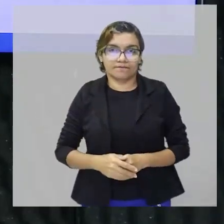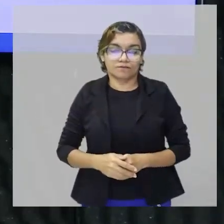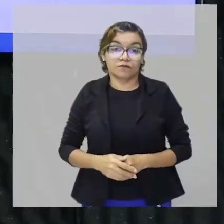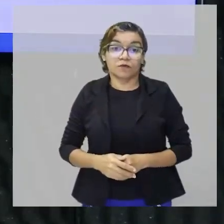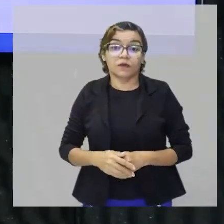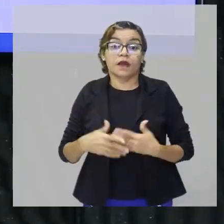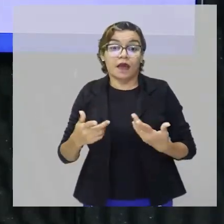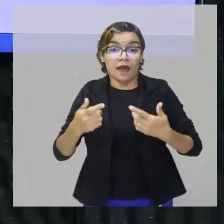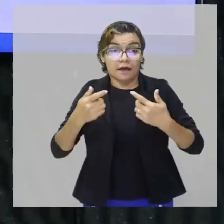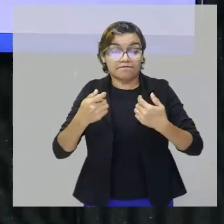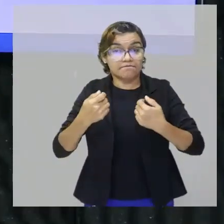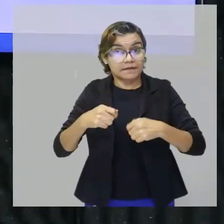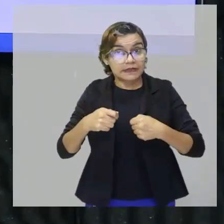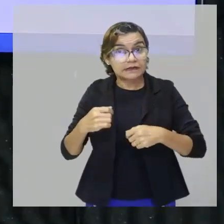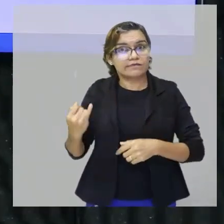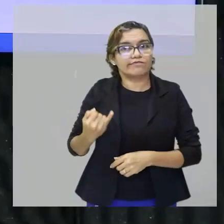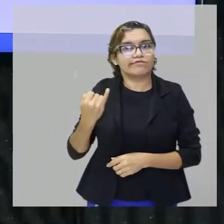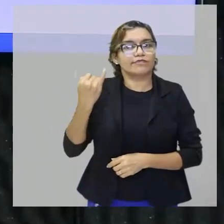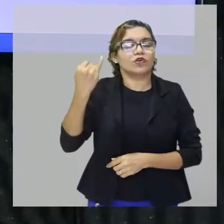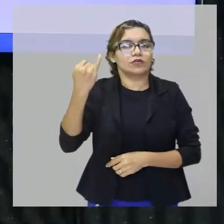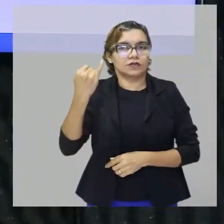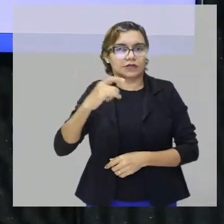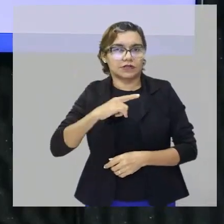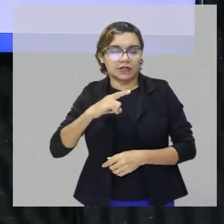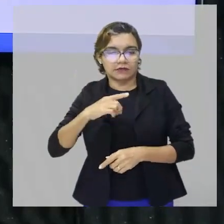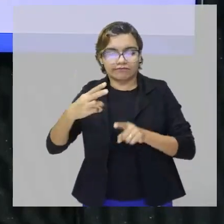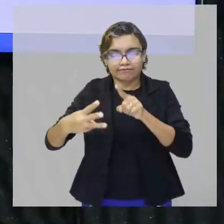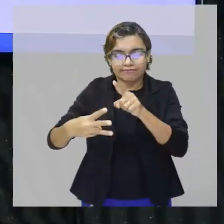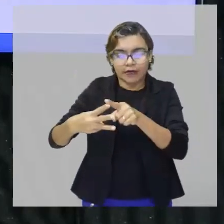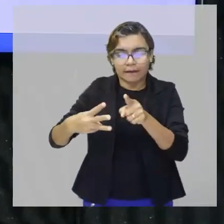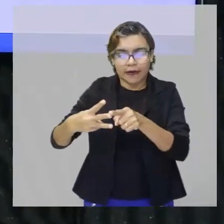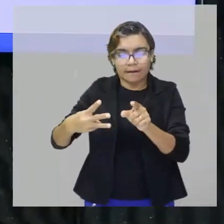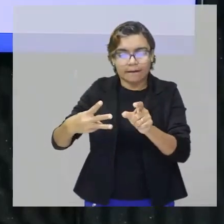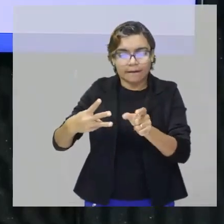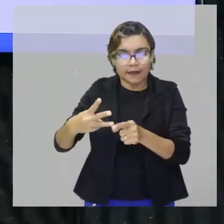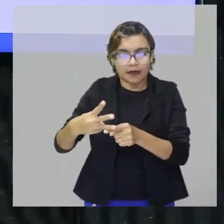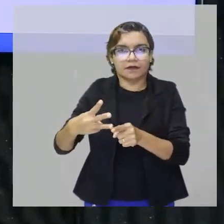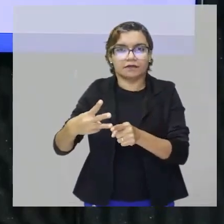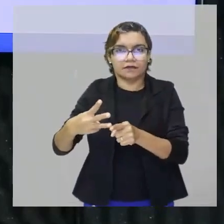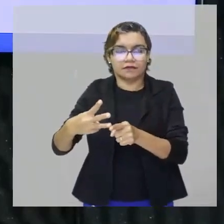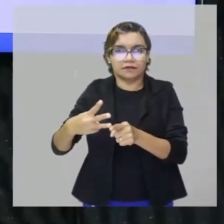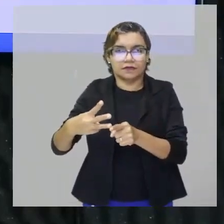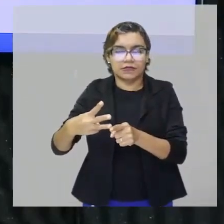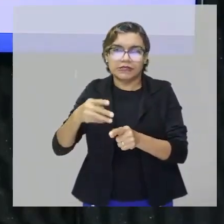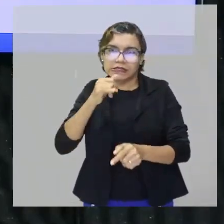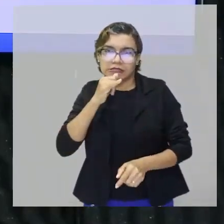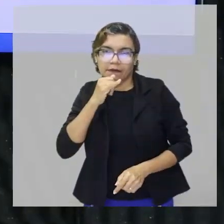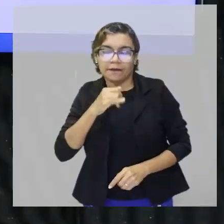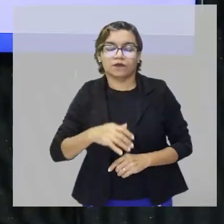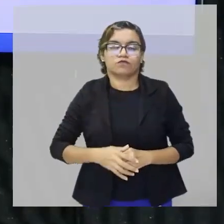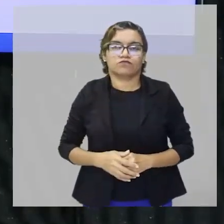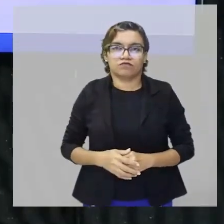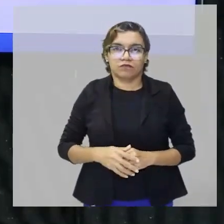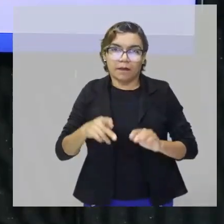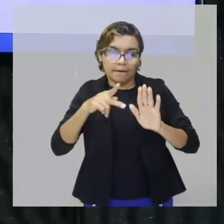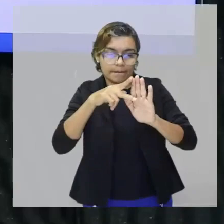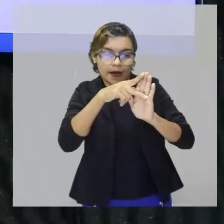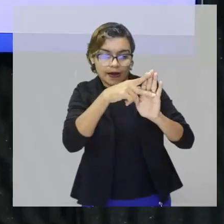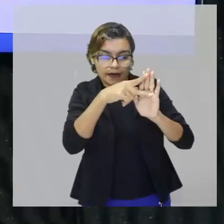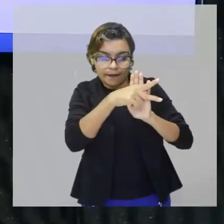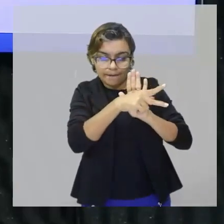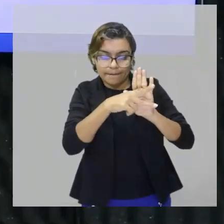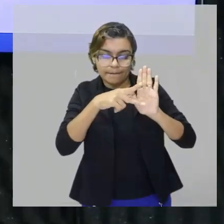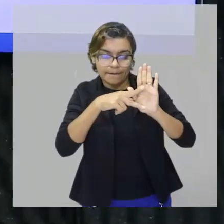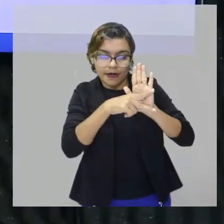elas estejam claramente divididas em pelo menos 3 parágrafos, né? A gente sabe que a gente faz geralmente